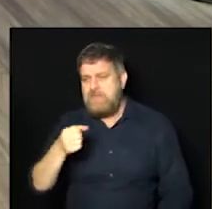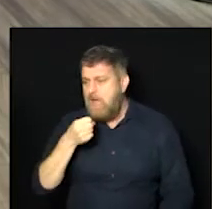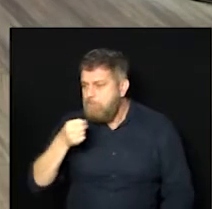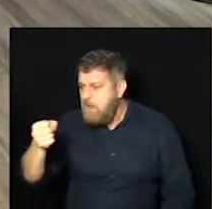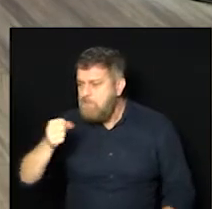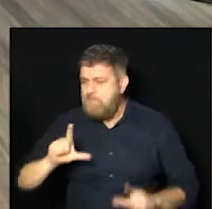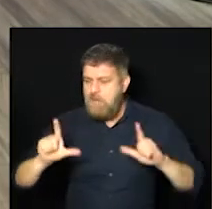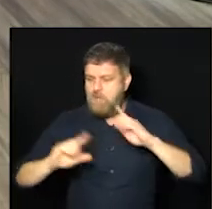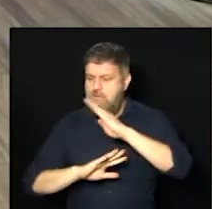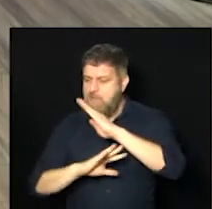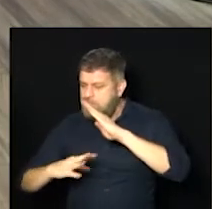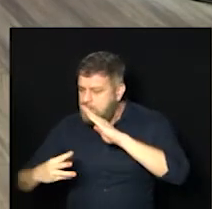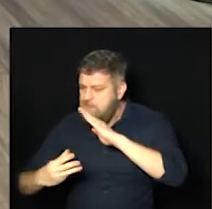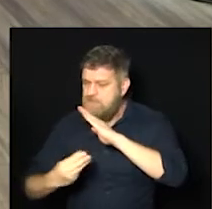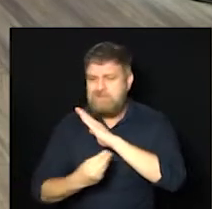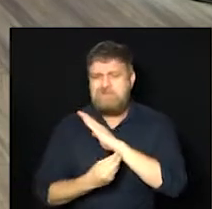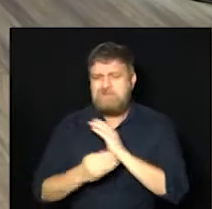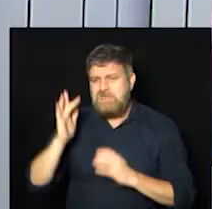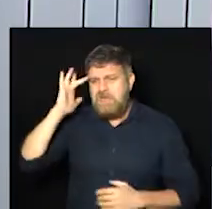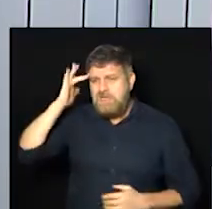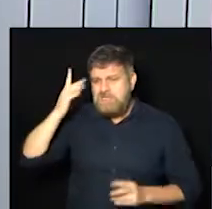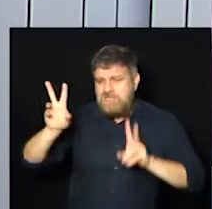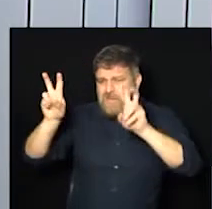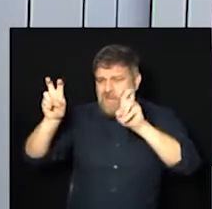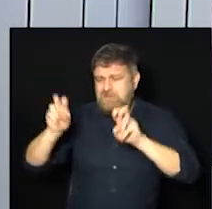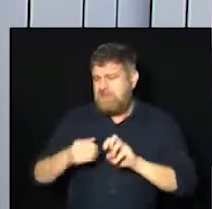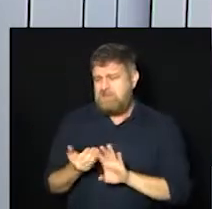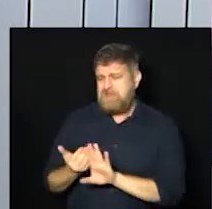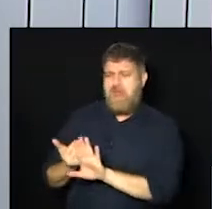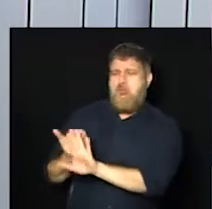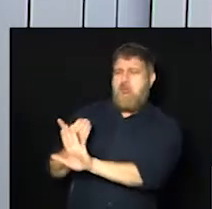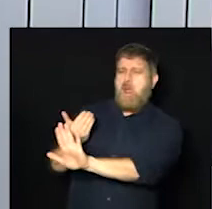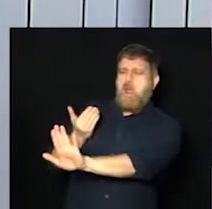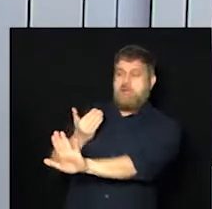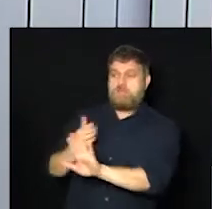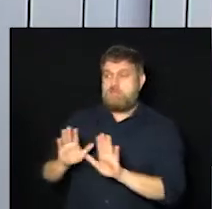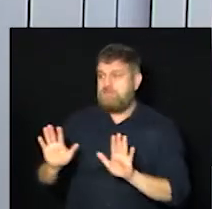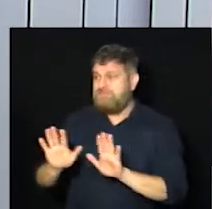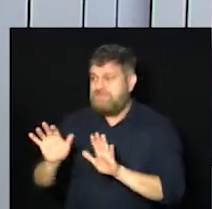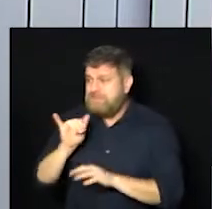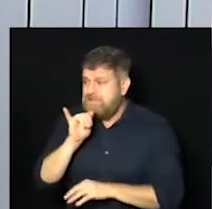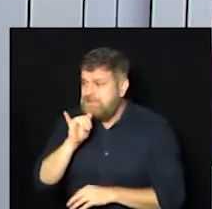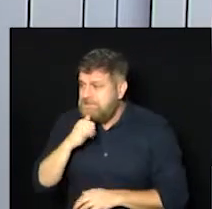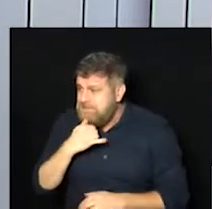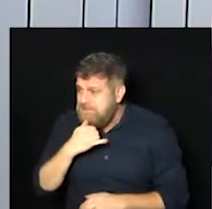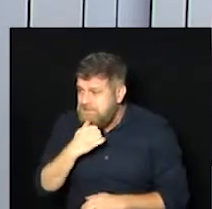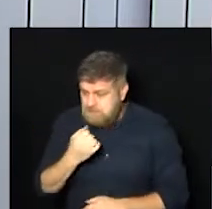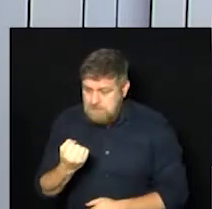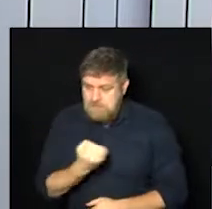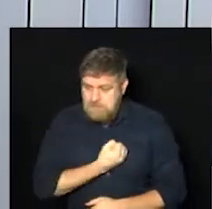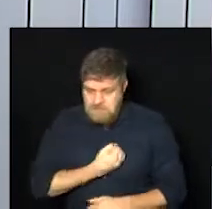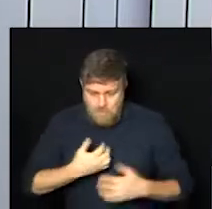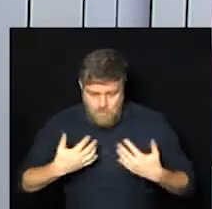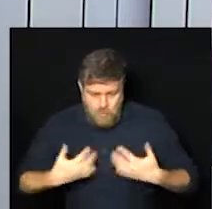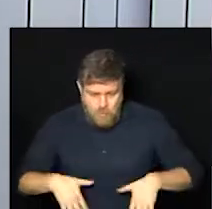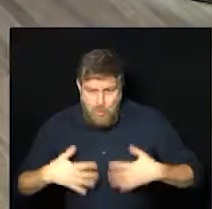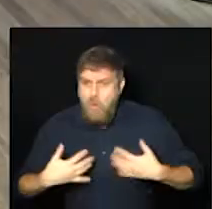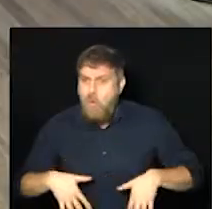gente sempre acha que é um assunto que está distante da gente, mas infelizmente os números são assustadores,